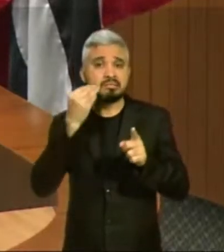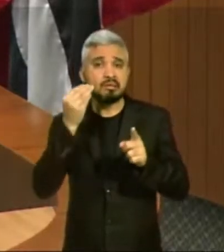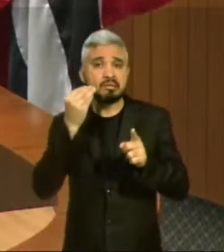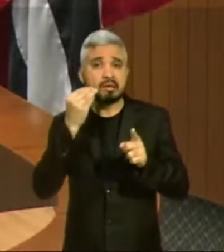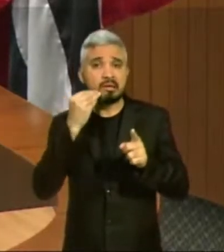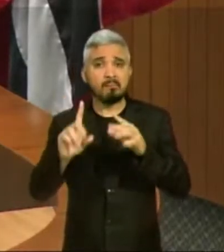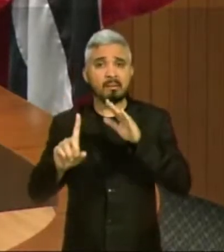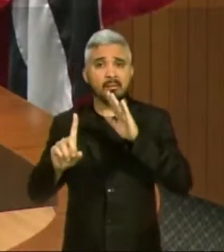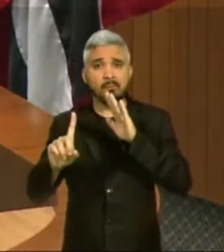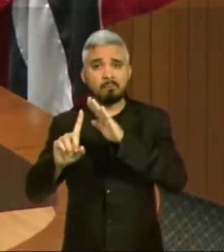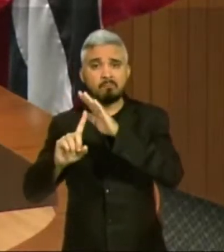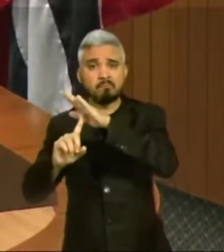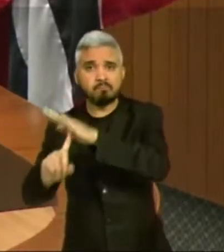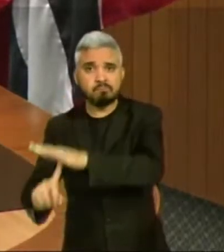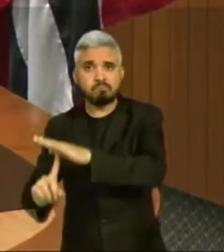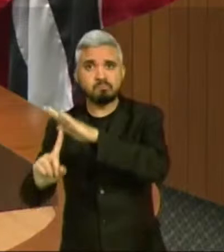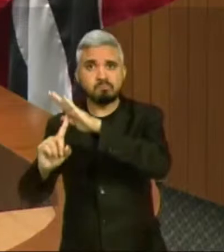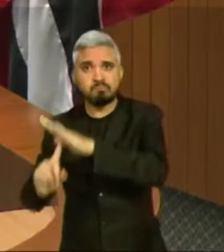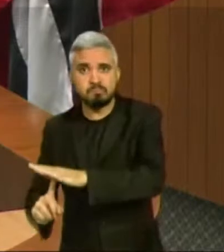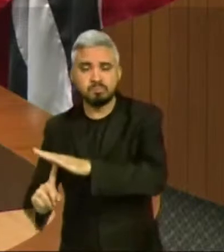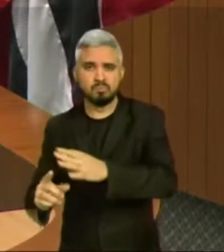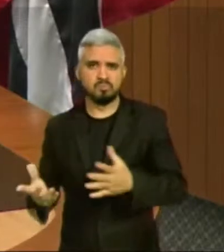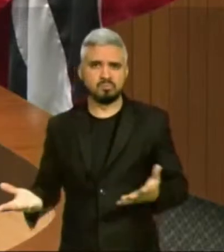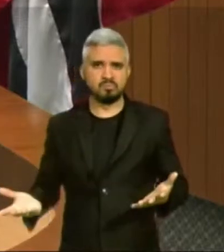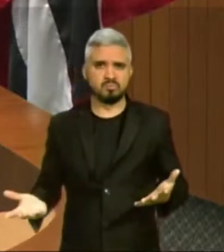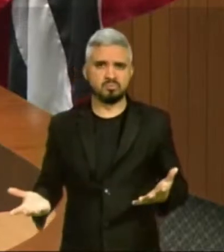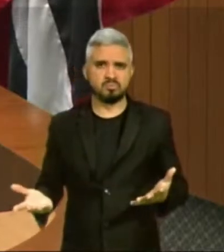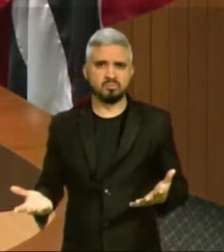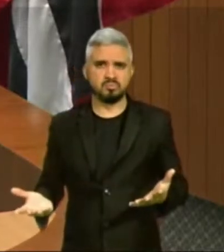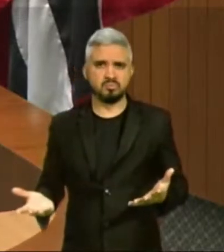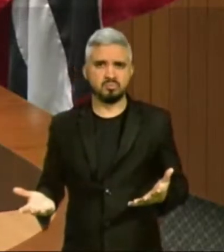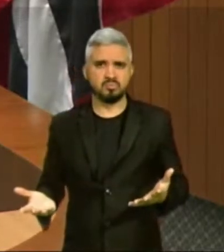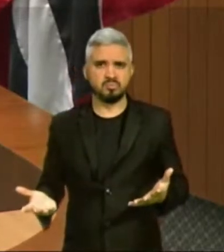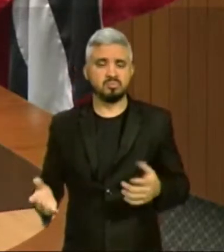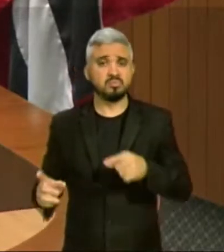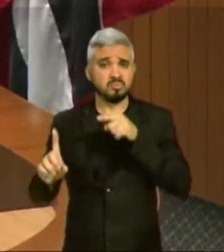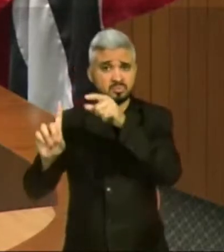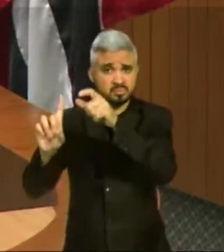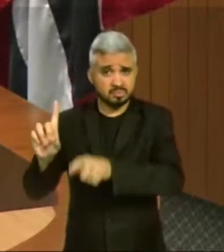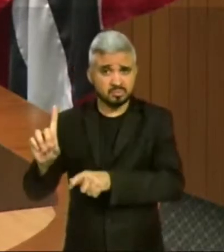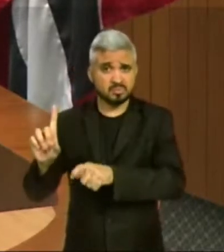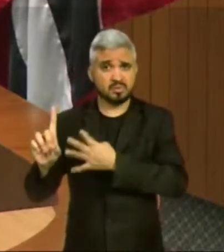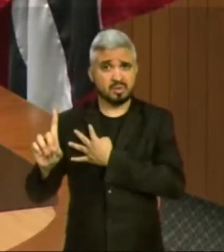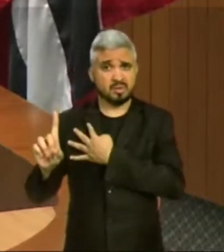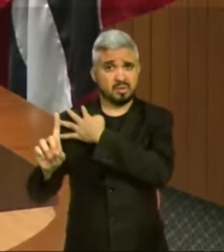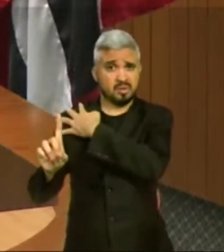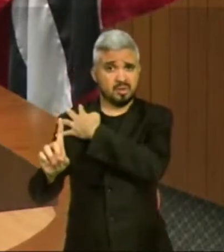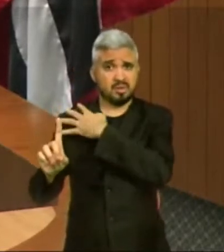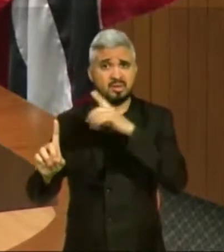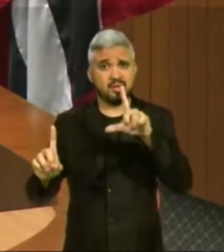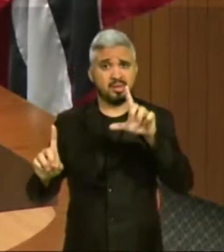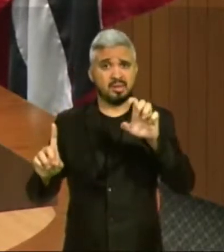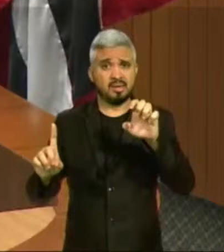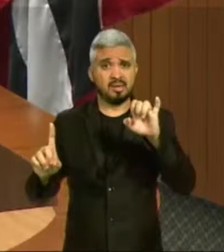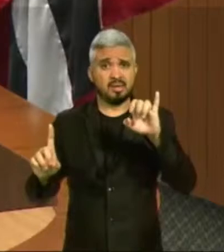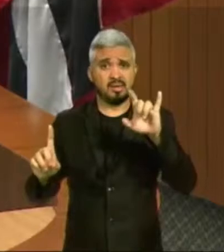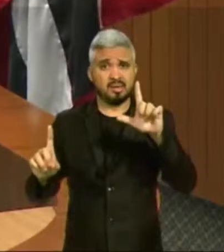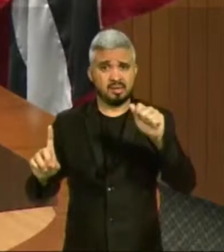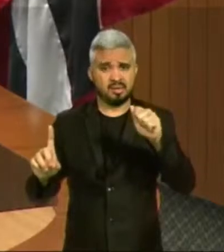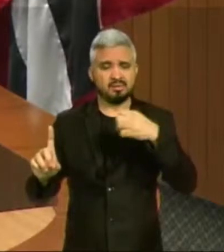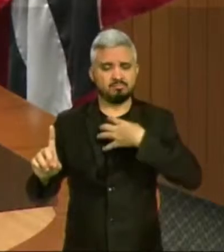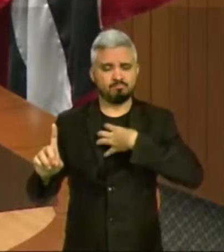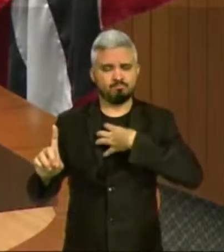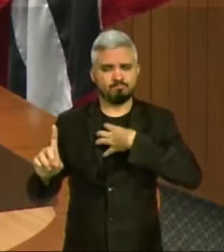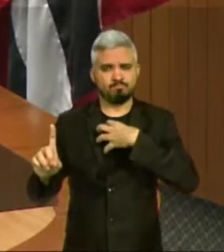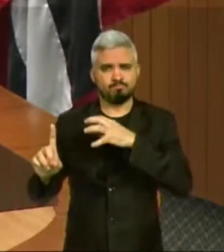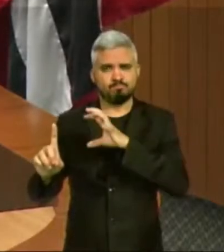destaque na nossa sociedade. A Tenente Coronel Leila, a minha solidariedade e o meu pedido de que